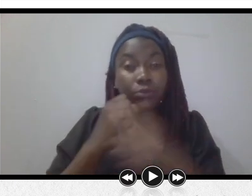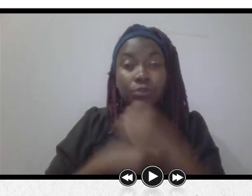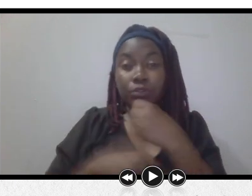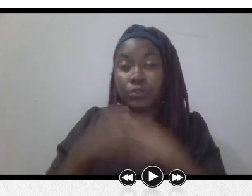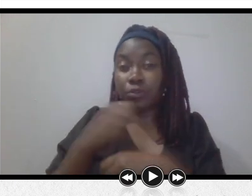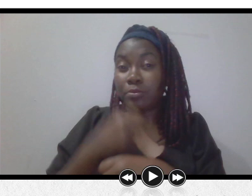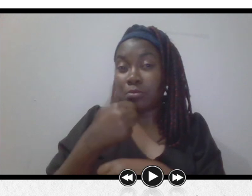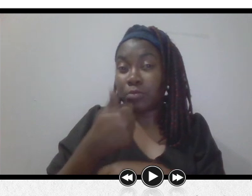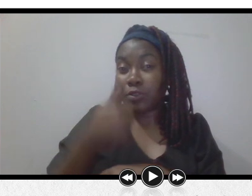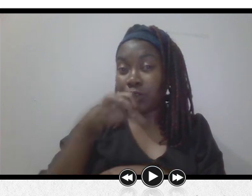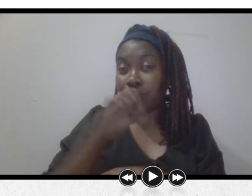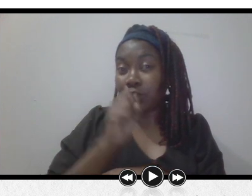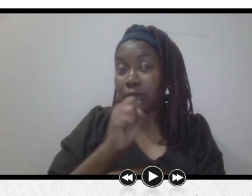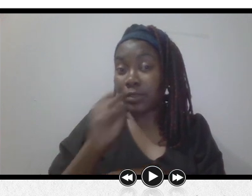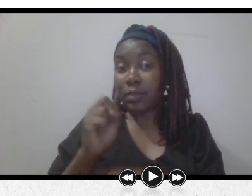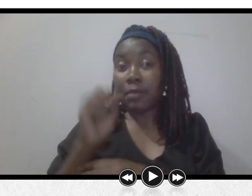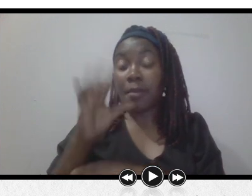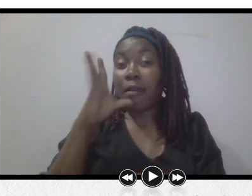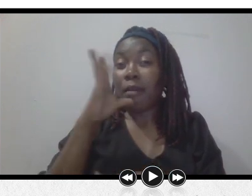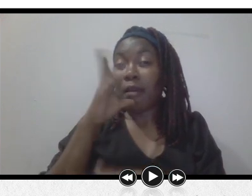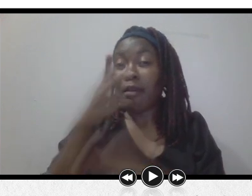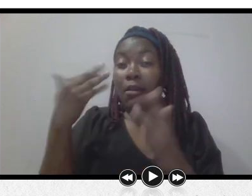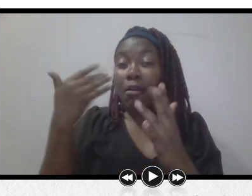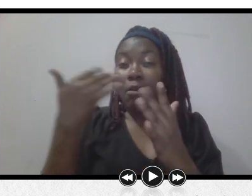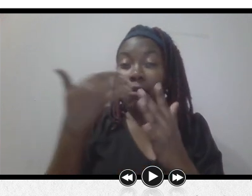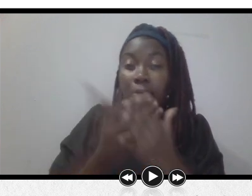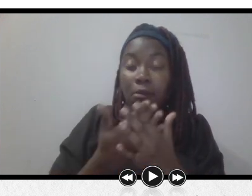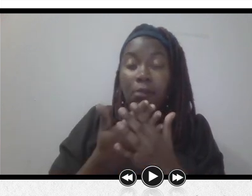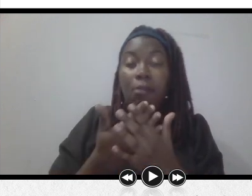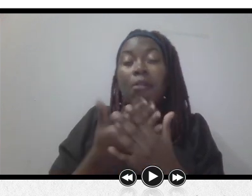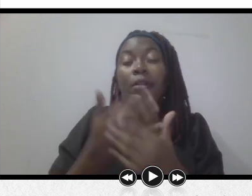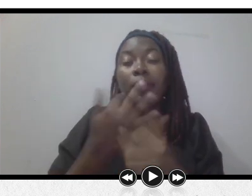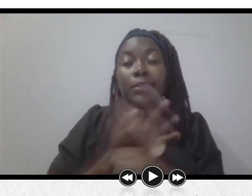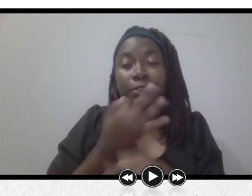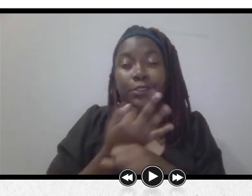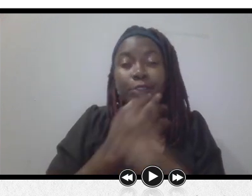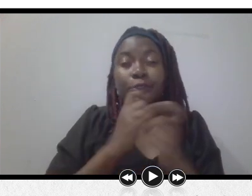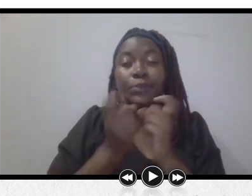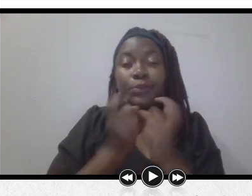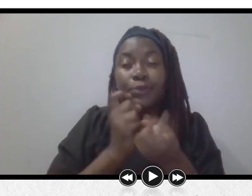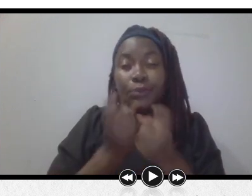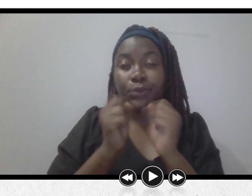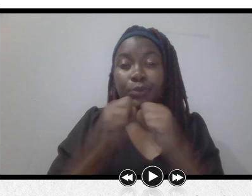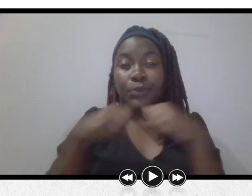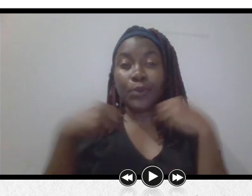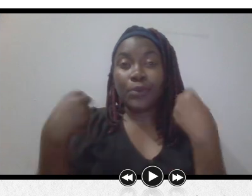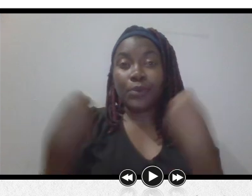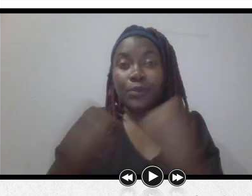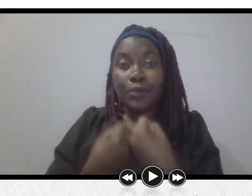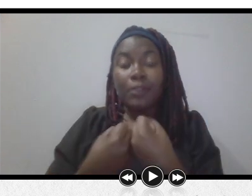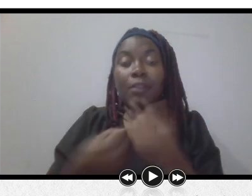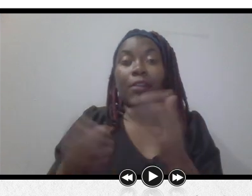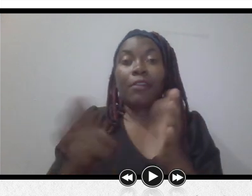1988, mas a longa tramitação e as incessantes discussões no Congresso Nacional nos levaram a uma aprovação de